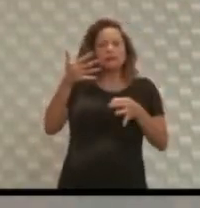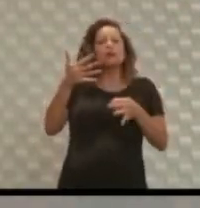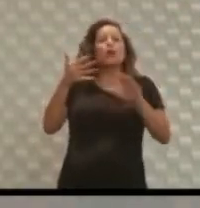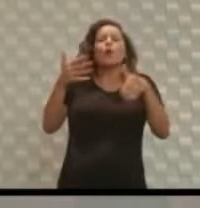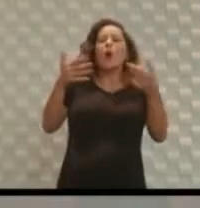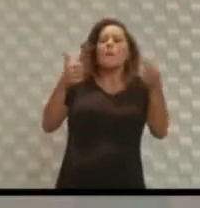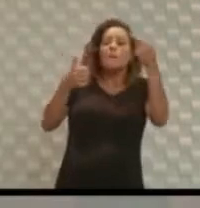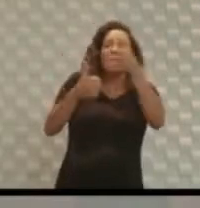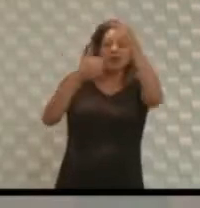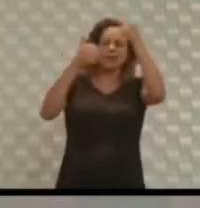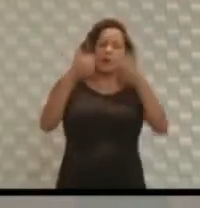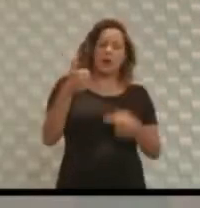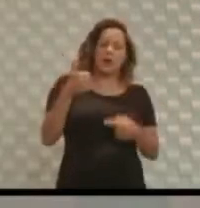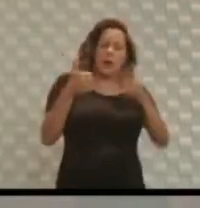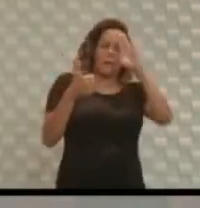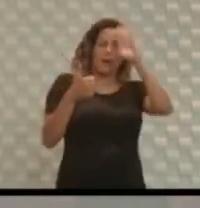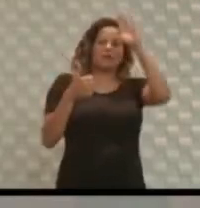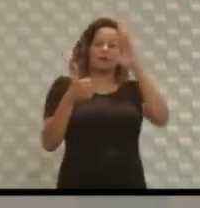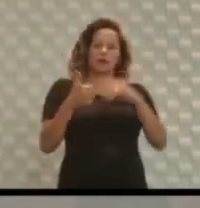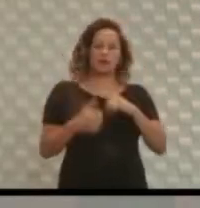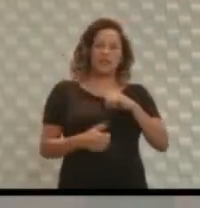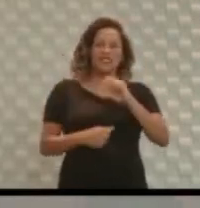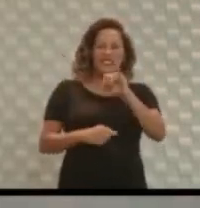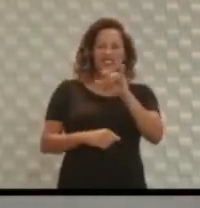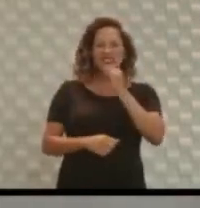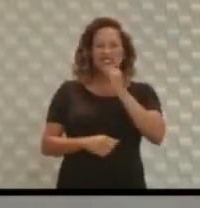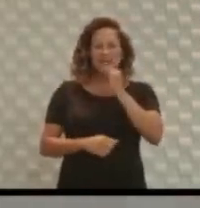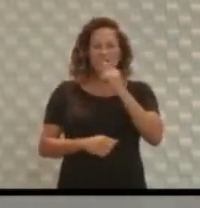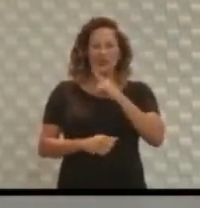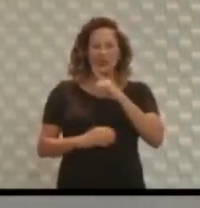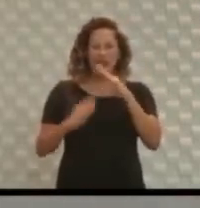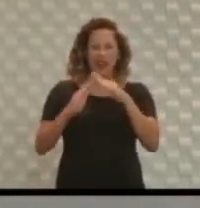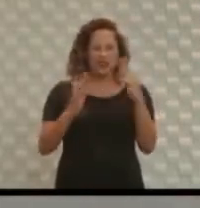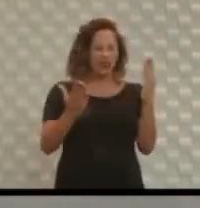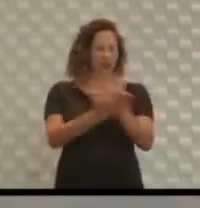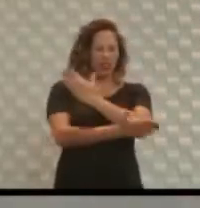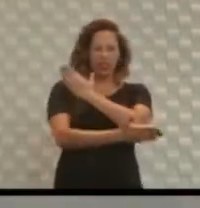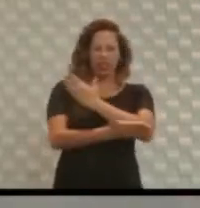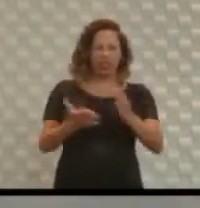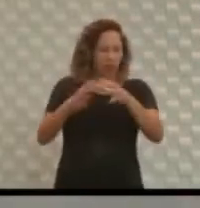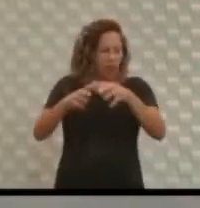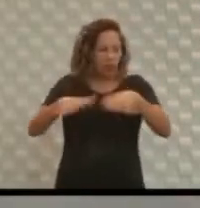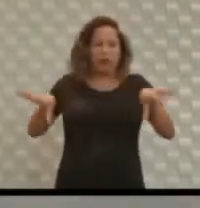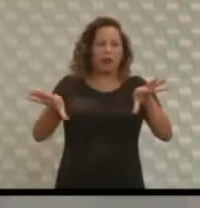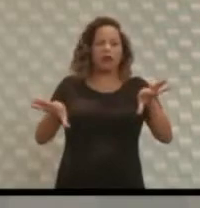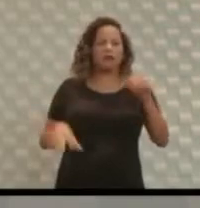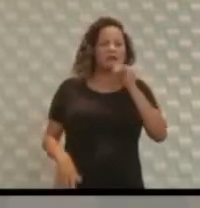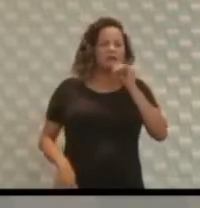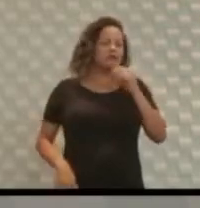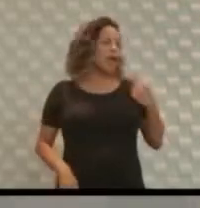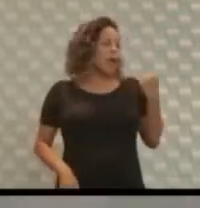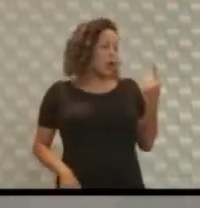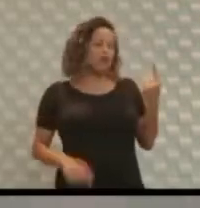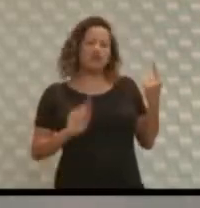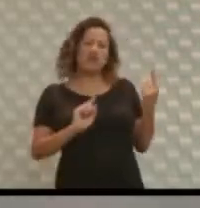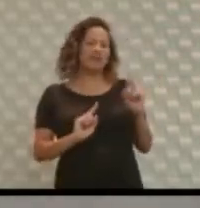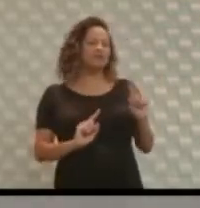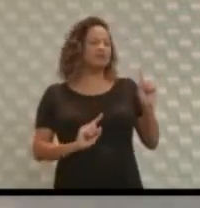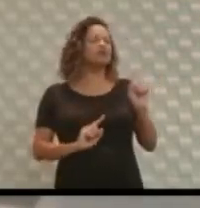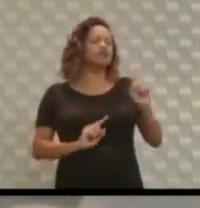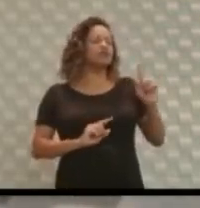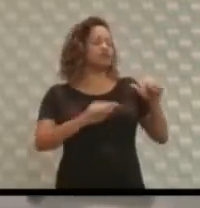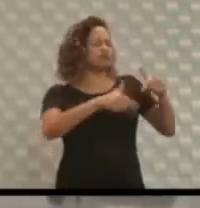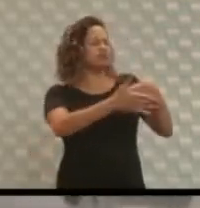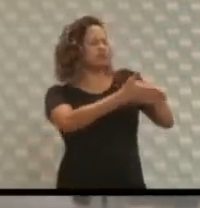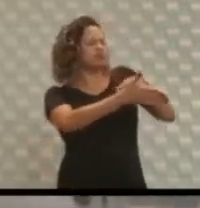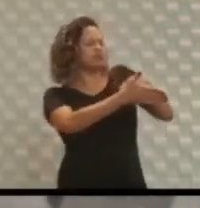Casa dividida não se estabelece. Se um tem uma prioridade de vida e vai trabalhar por aquilo e